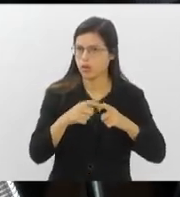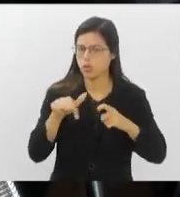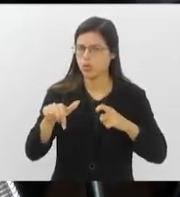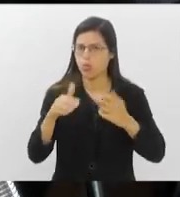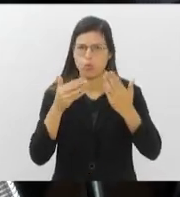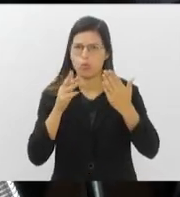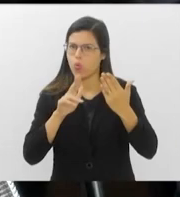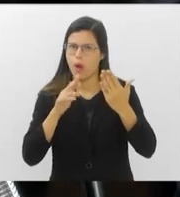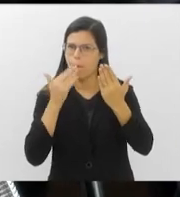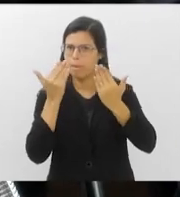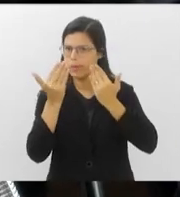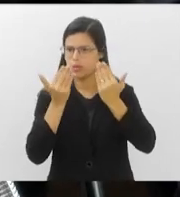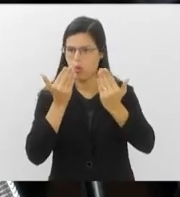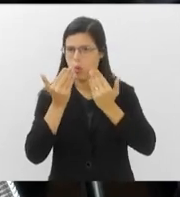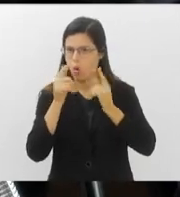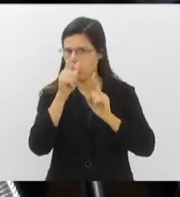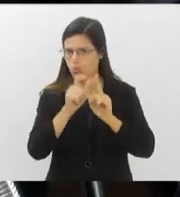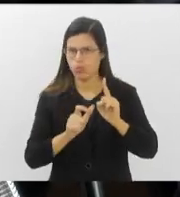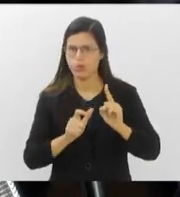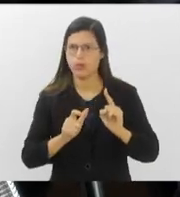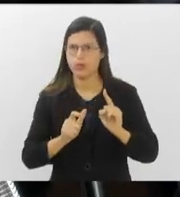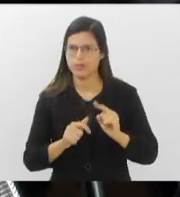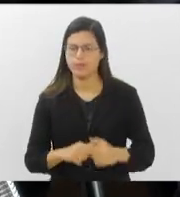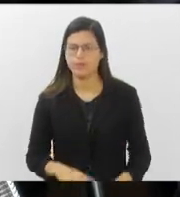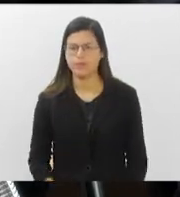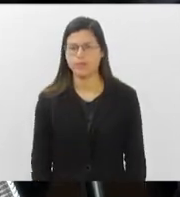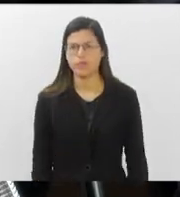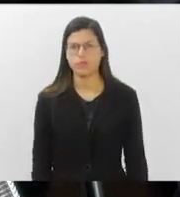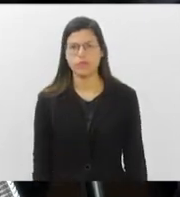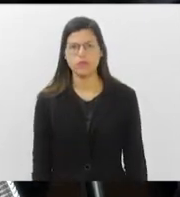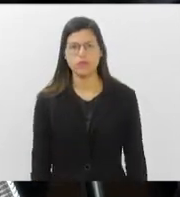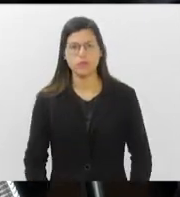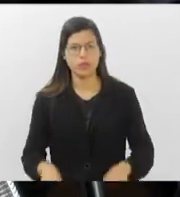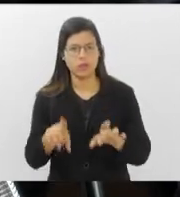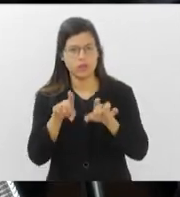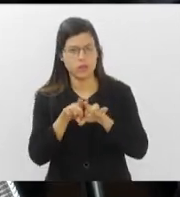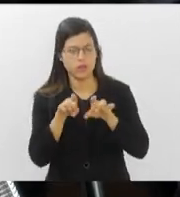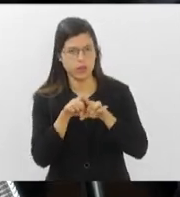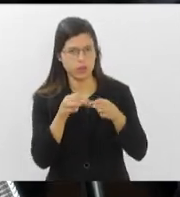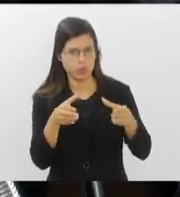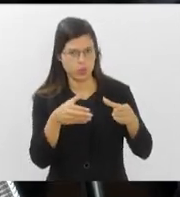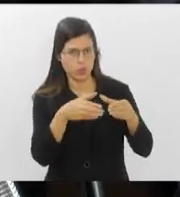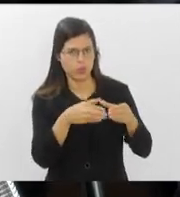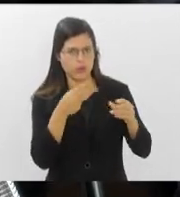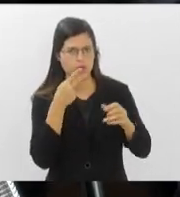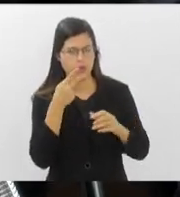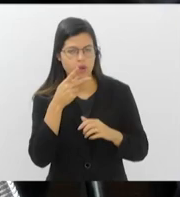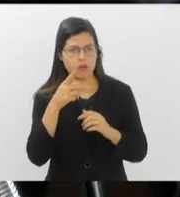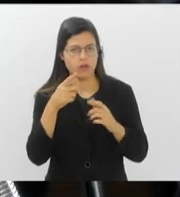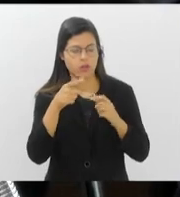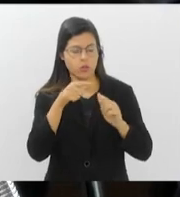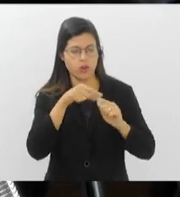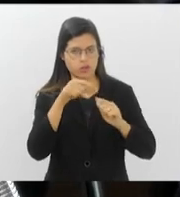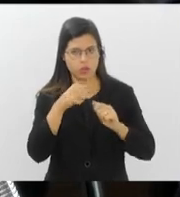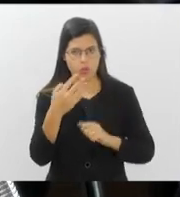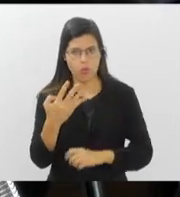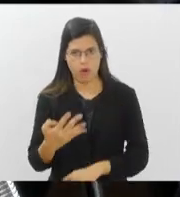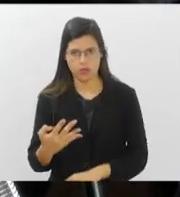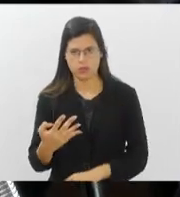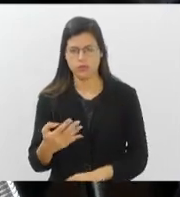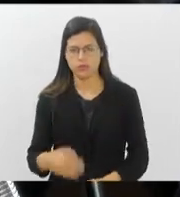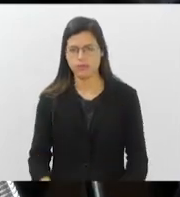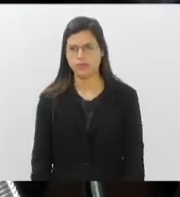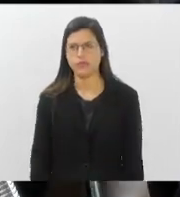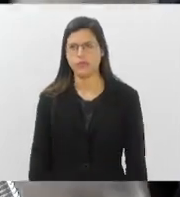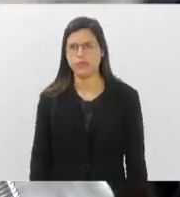né? Ele inclusive faz parte. E da equipe, que ele também faz menção no artigo 4º, né, que a